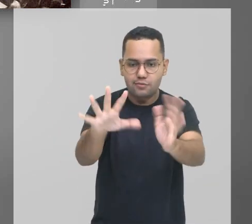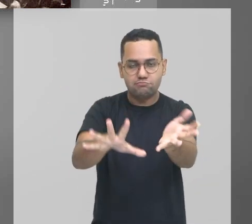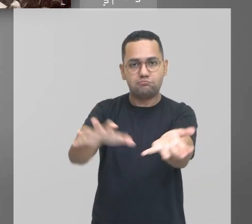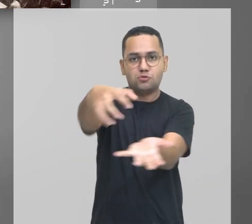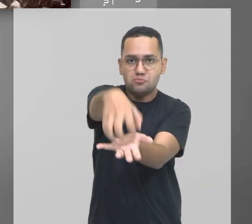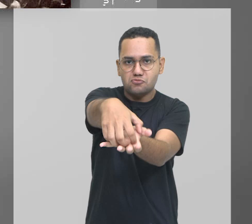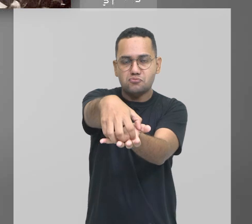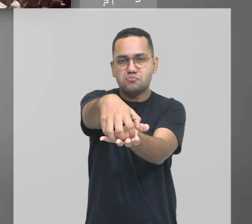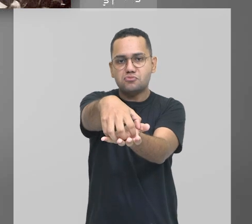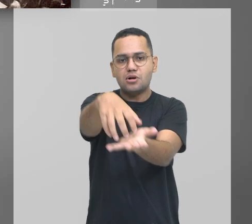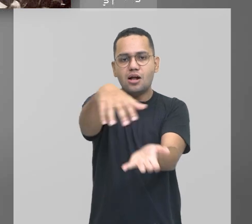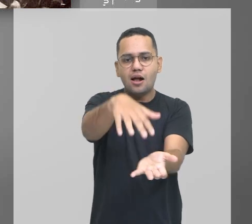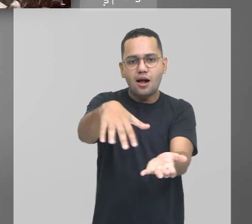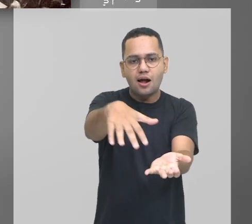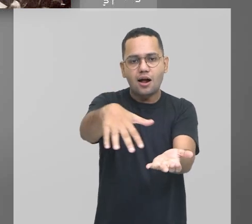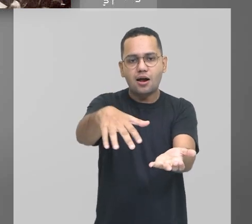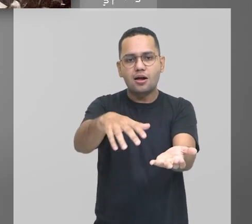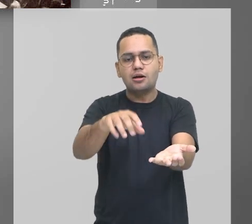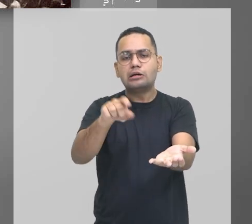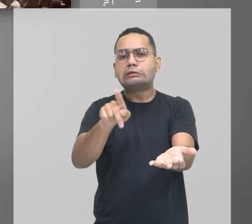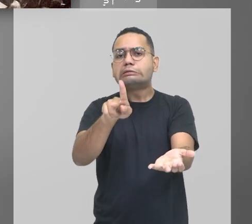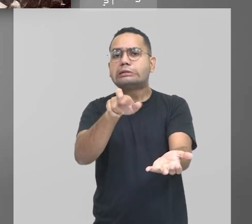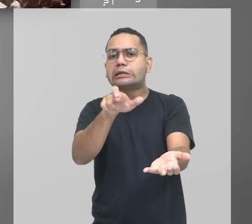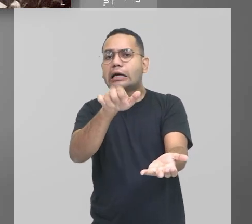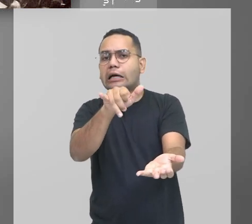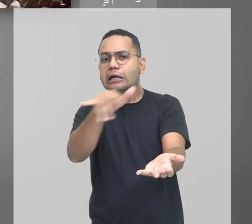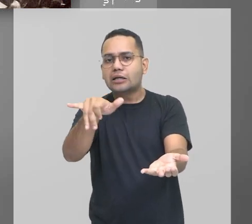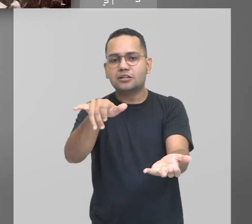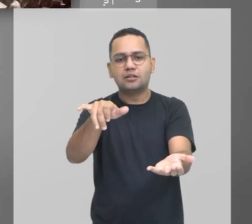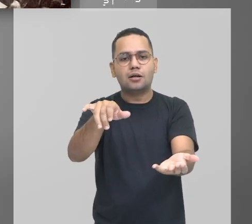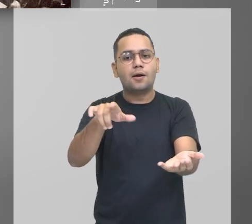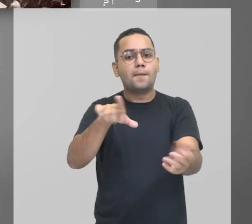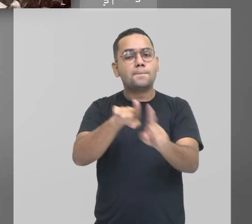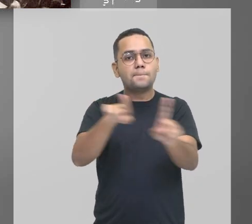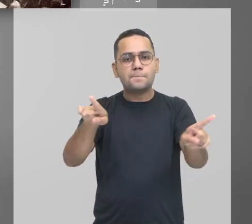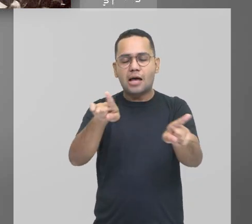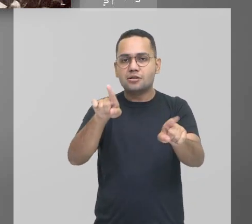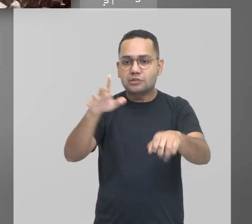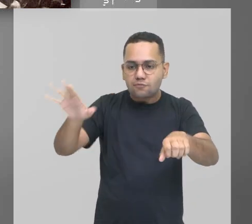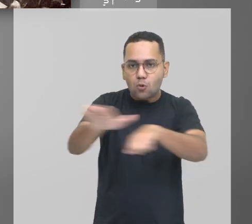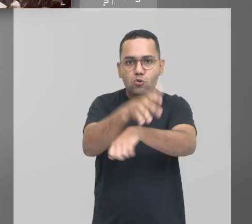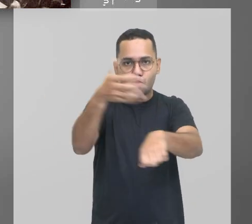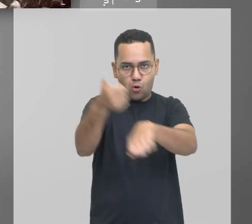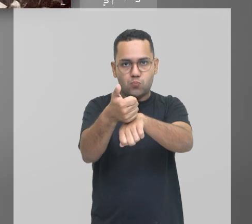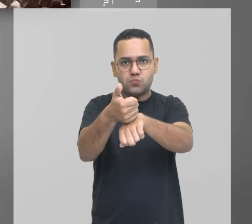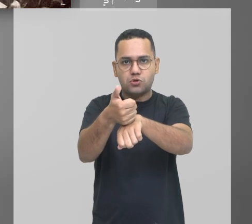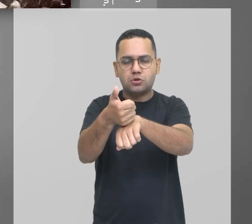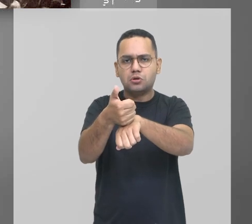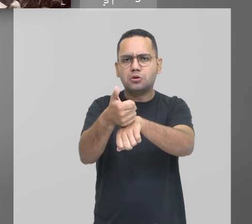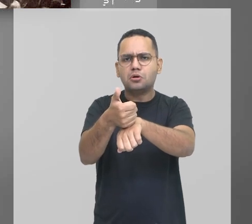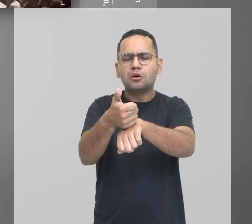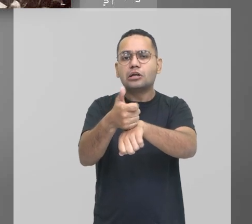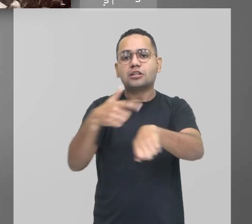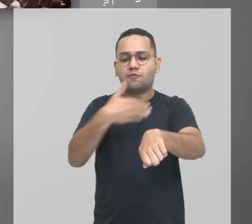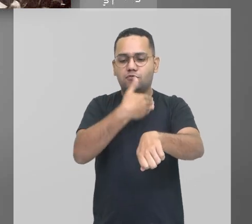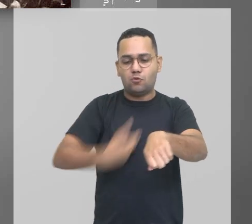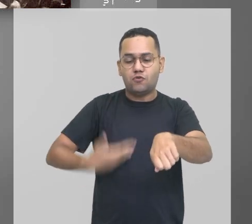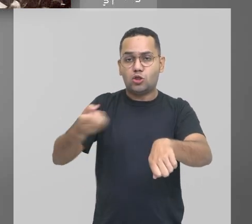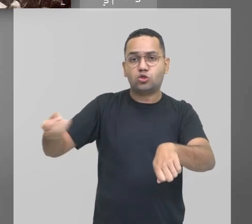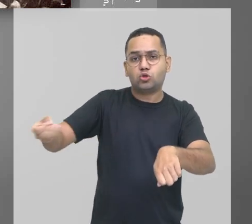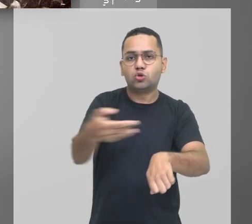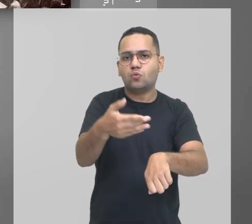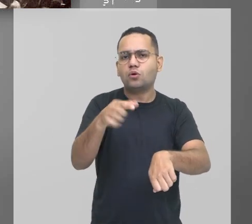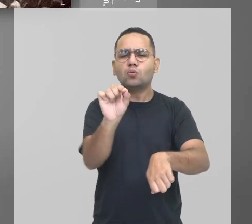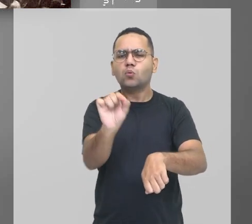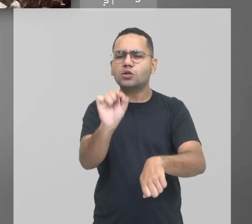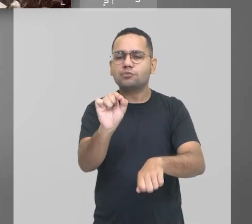de Kerensky e instituir um novo governo sob a égide do socialismo. É interessante falar para vocês